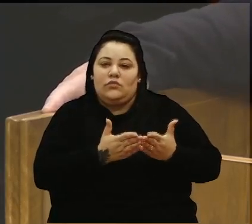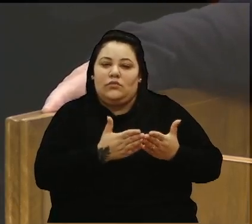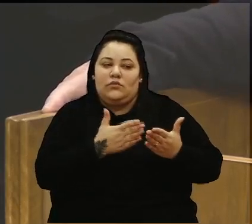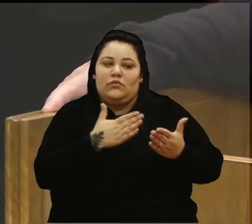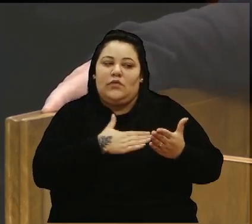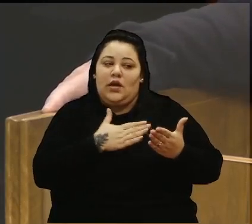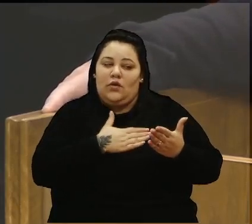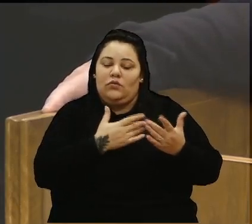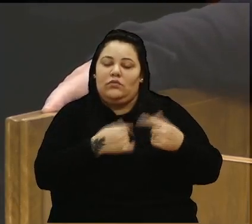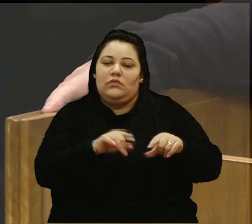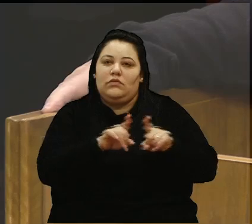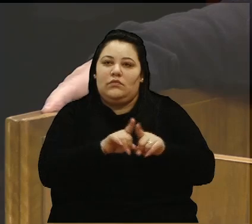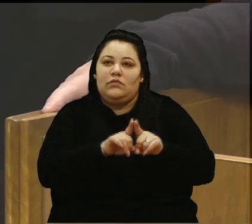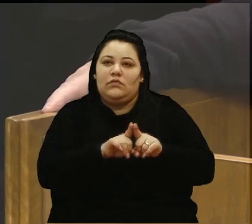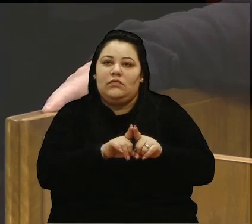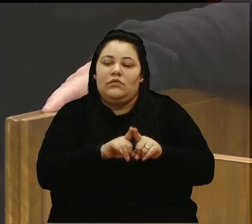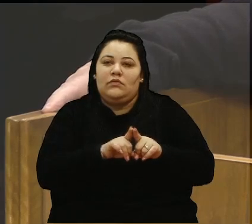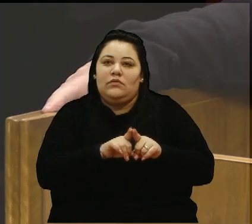melhores momentos